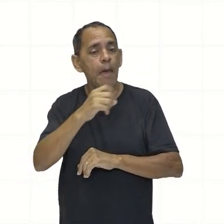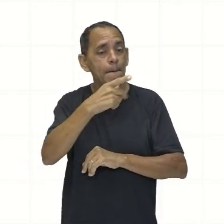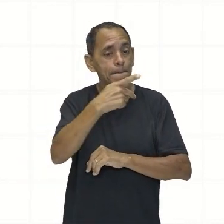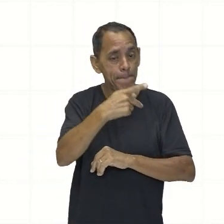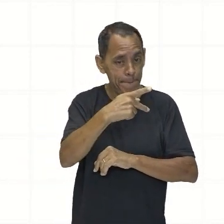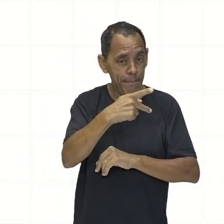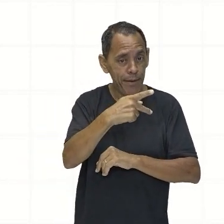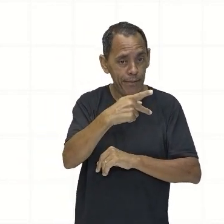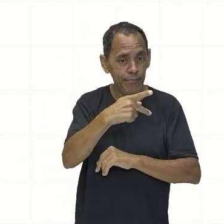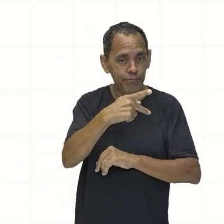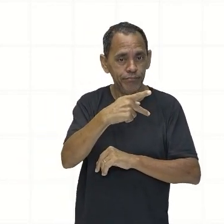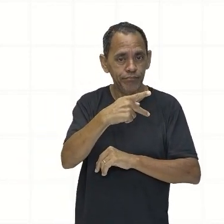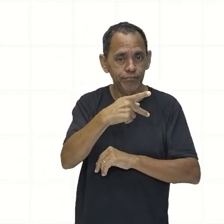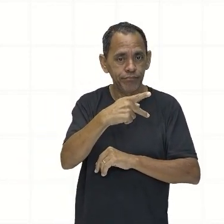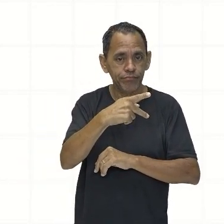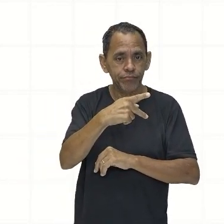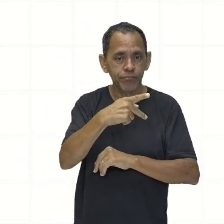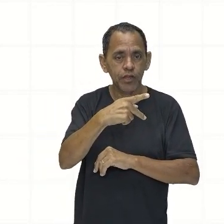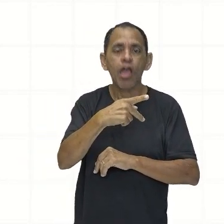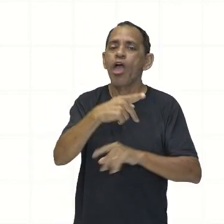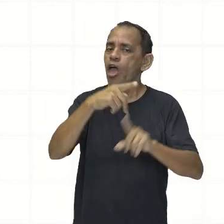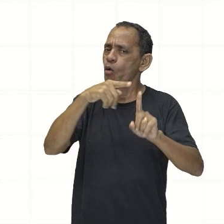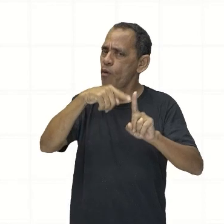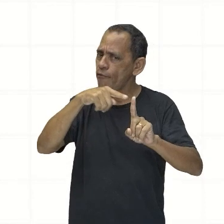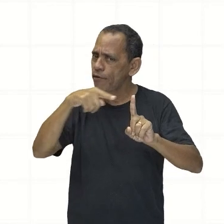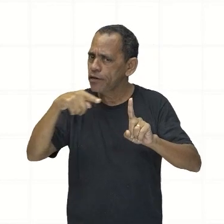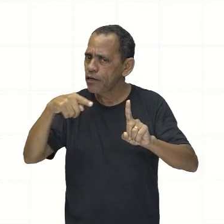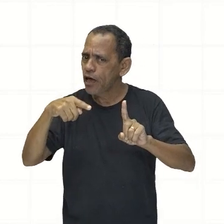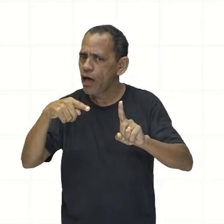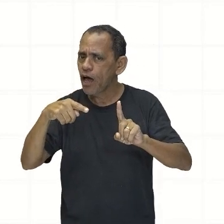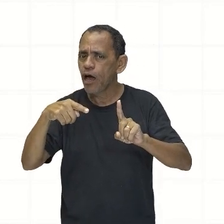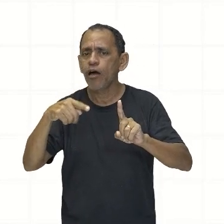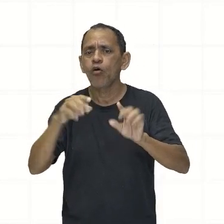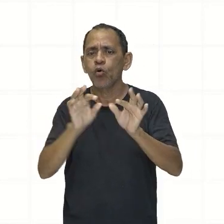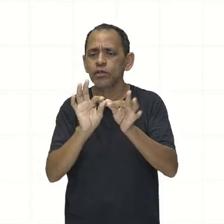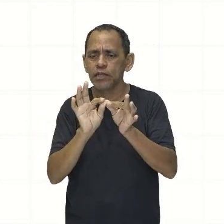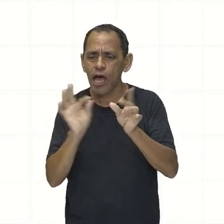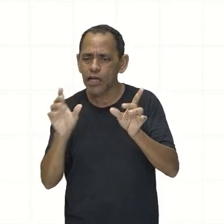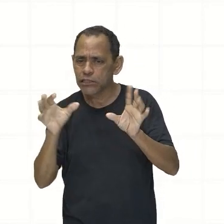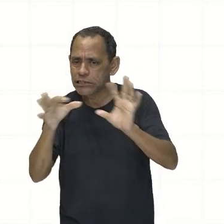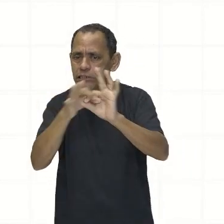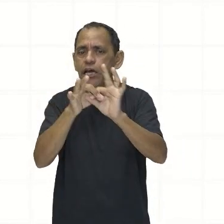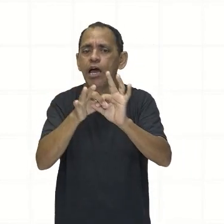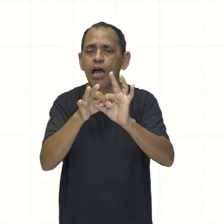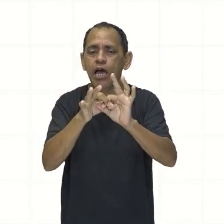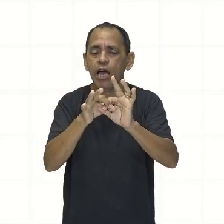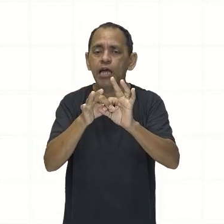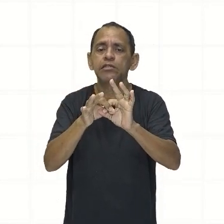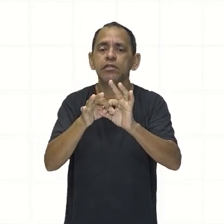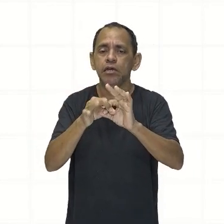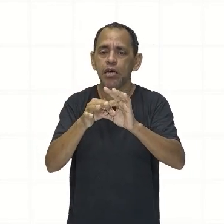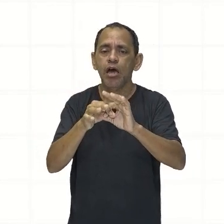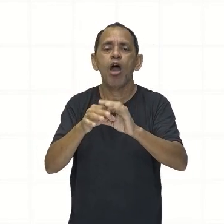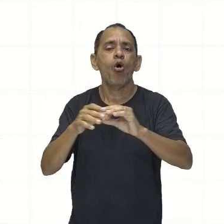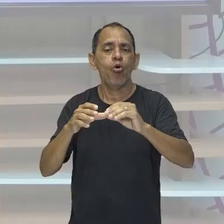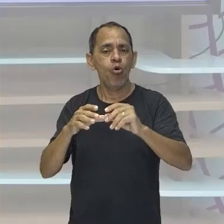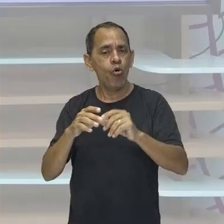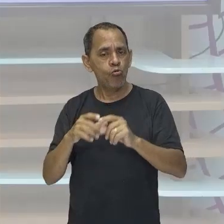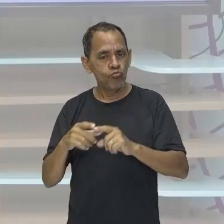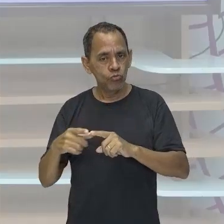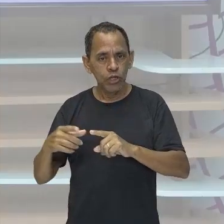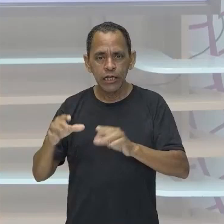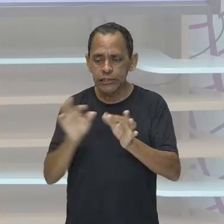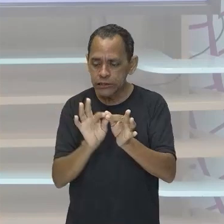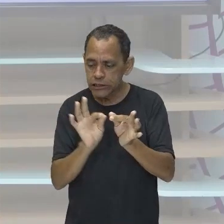ligado exatamente ao comprimento do teu pé. Então, se você pegar uma